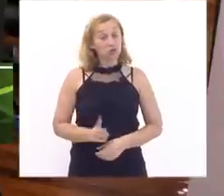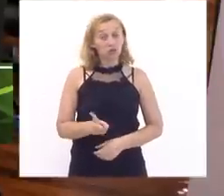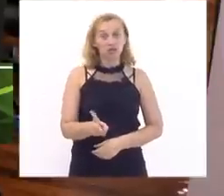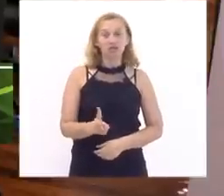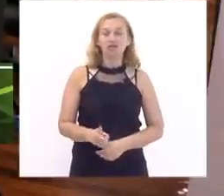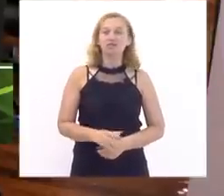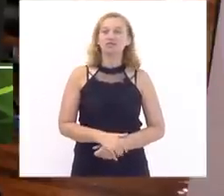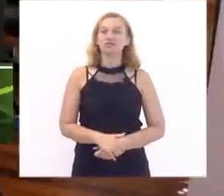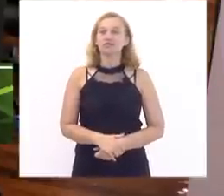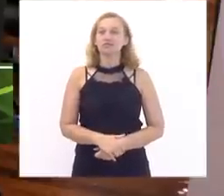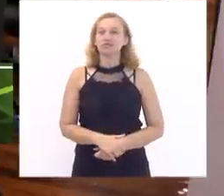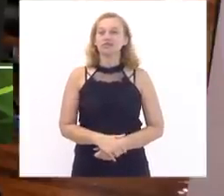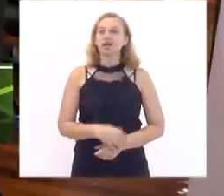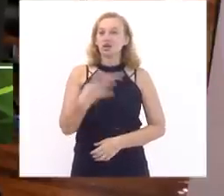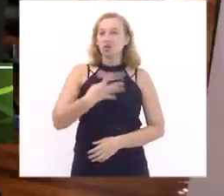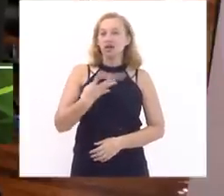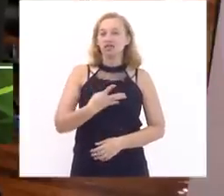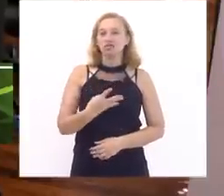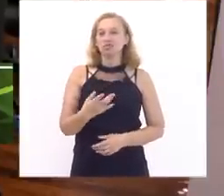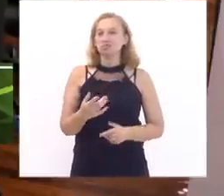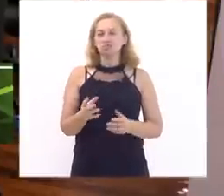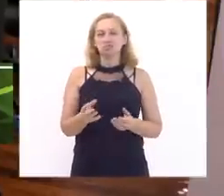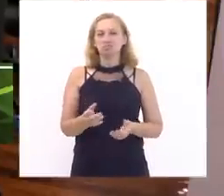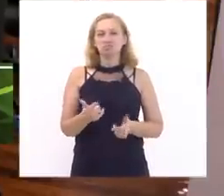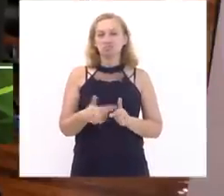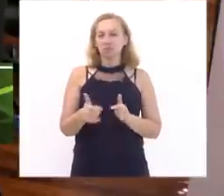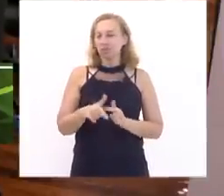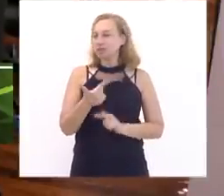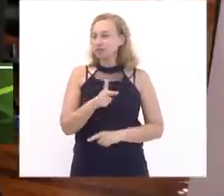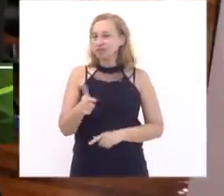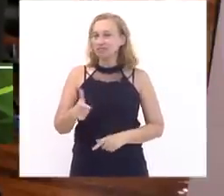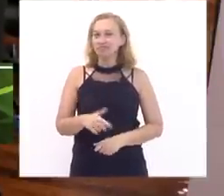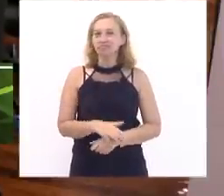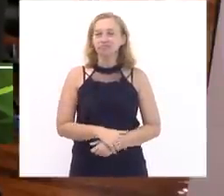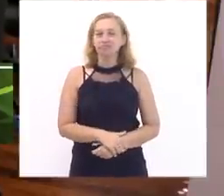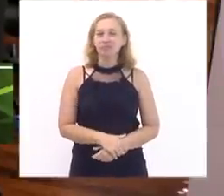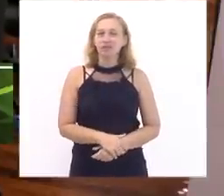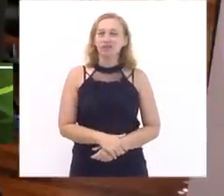Manter. Ou no quarto, okay. sem prejuízo.